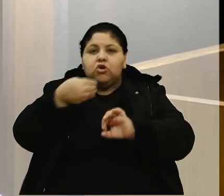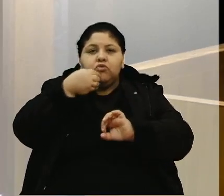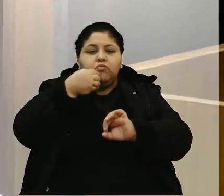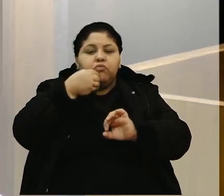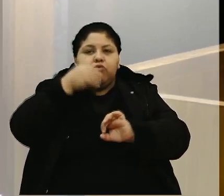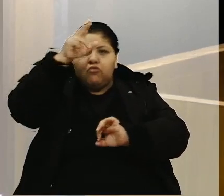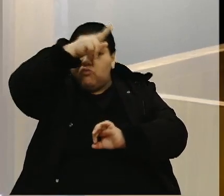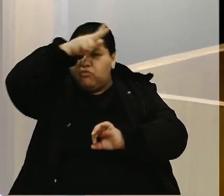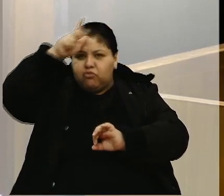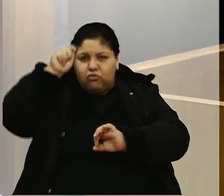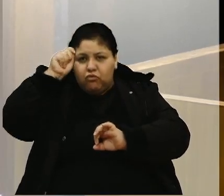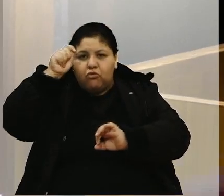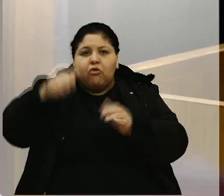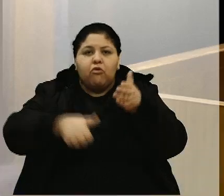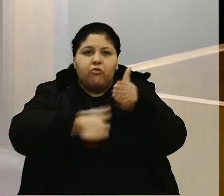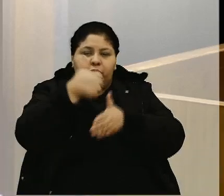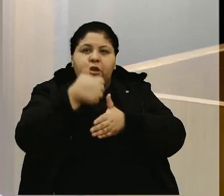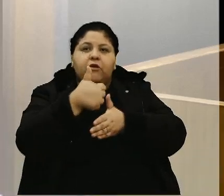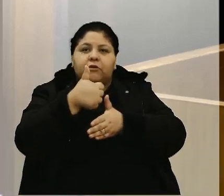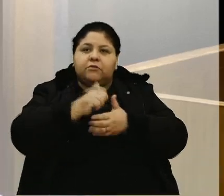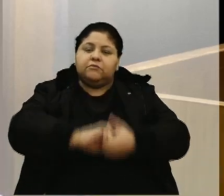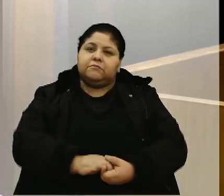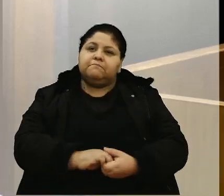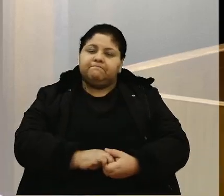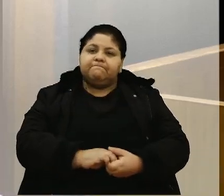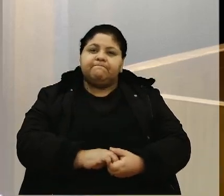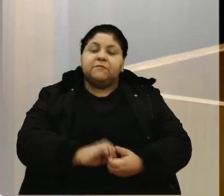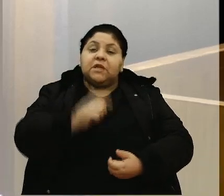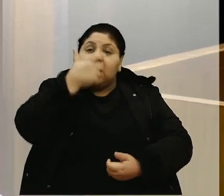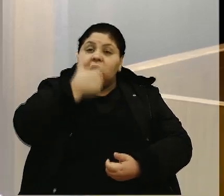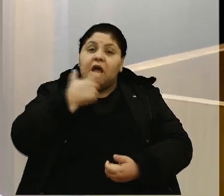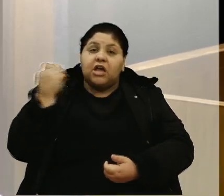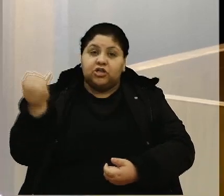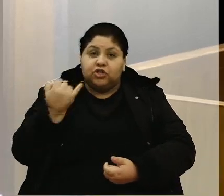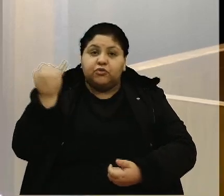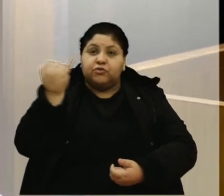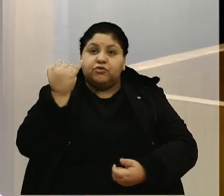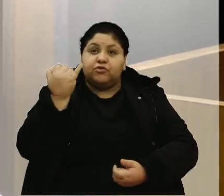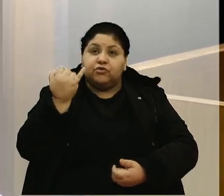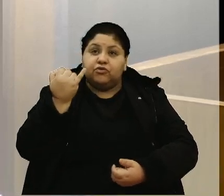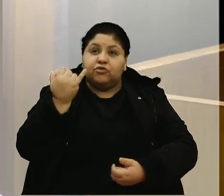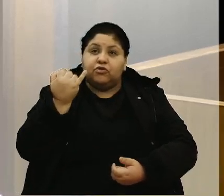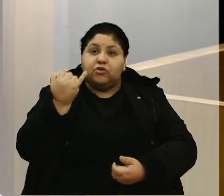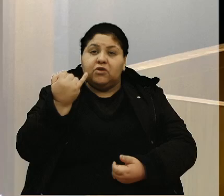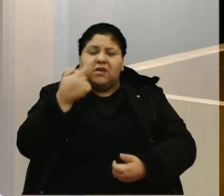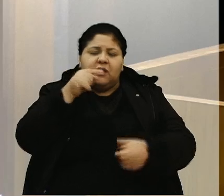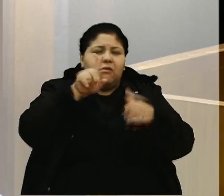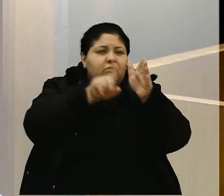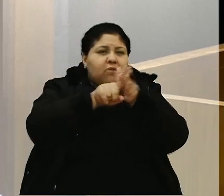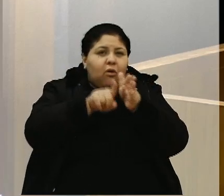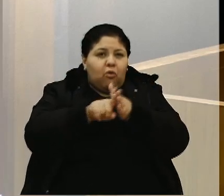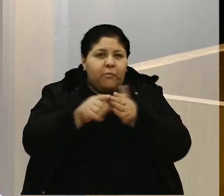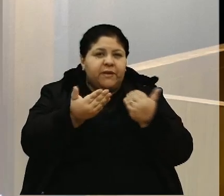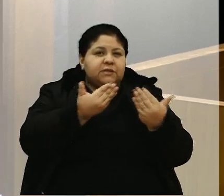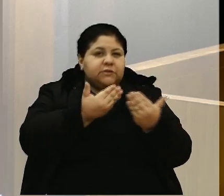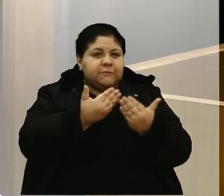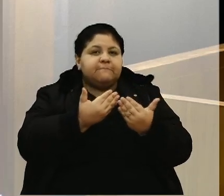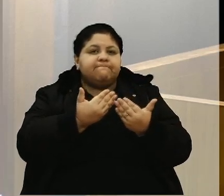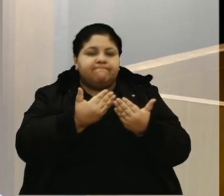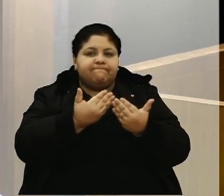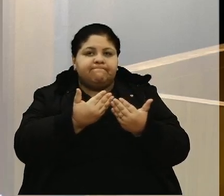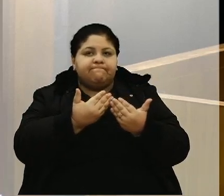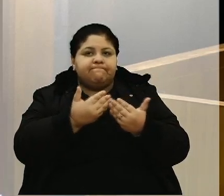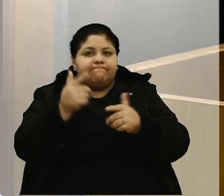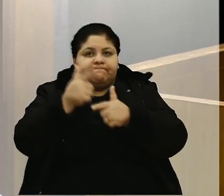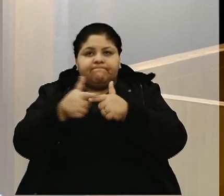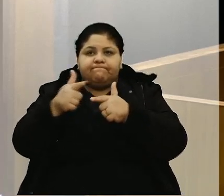município estaria bem melhor, né? Mas vamos lá, eu acho importante eu fiz alguns questionamentos a respeito dessa situação